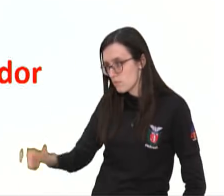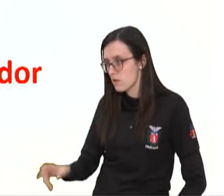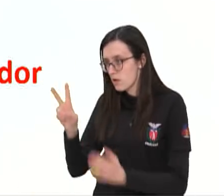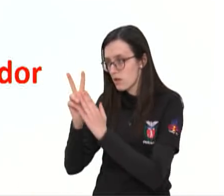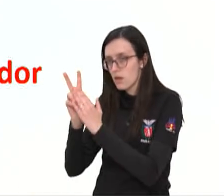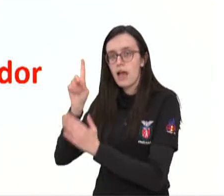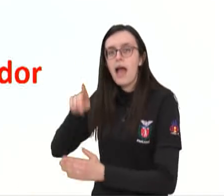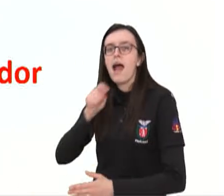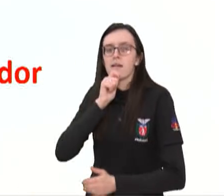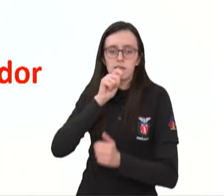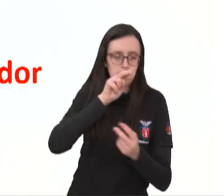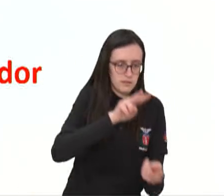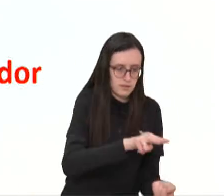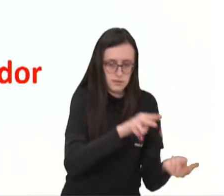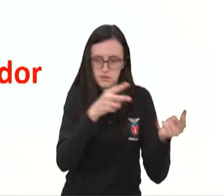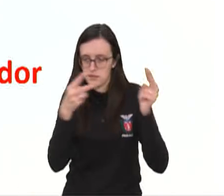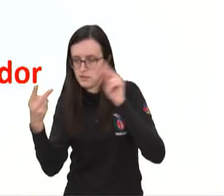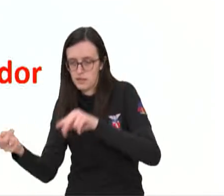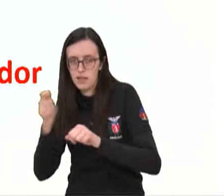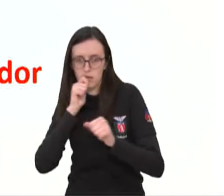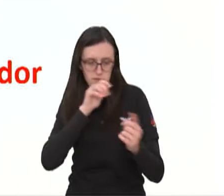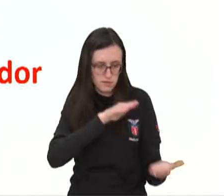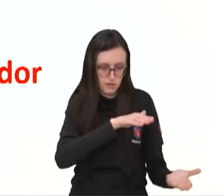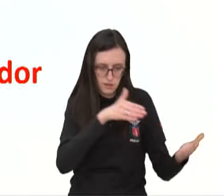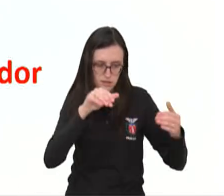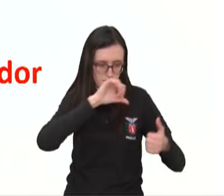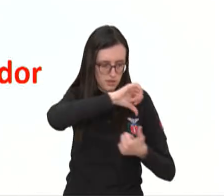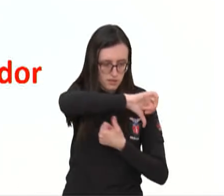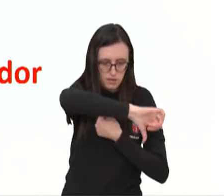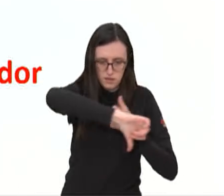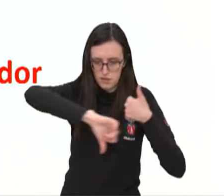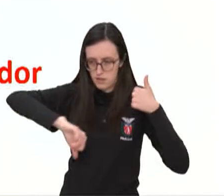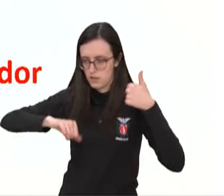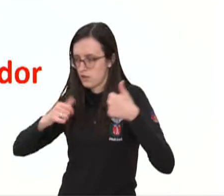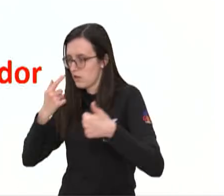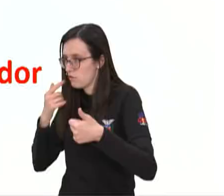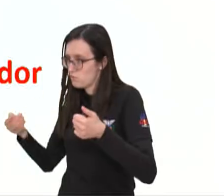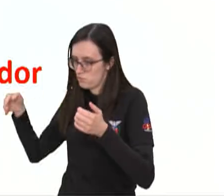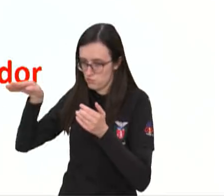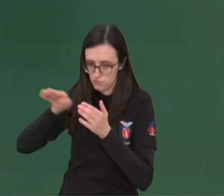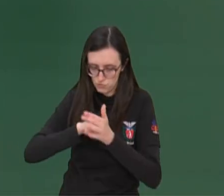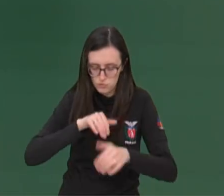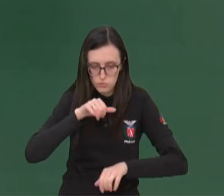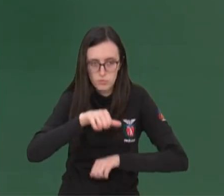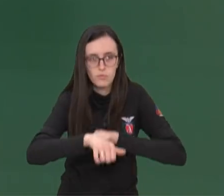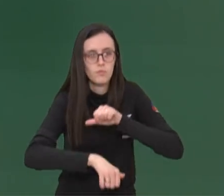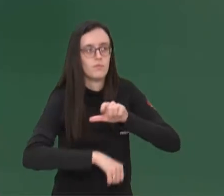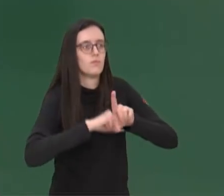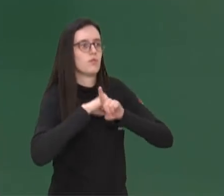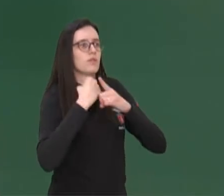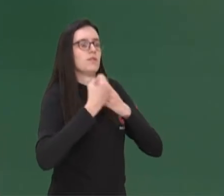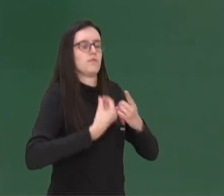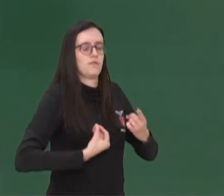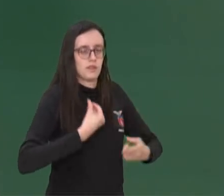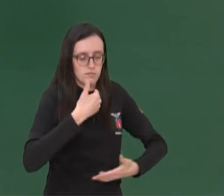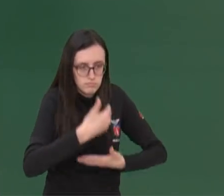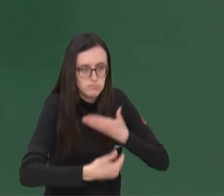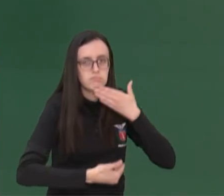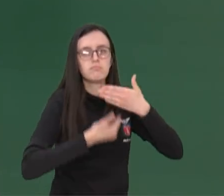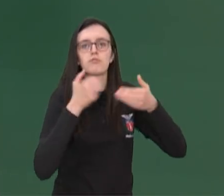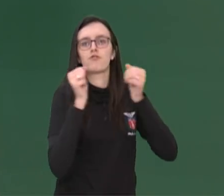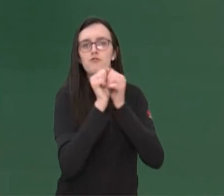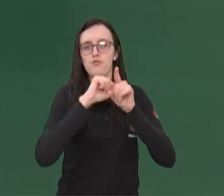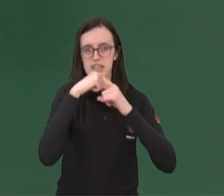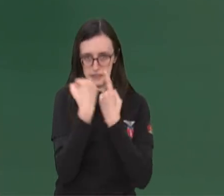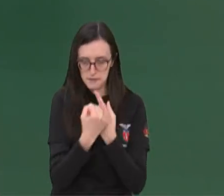estado transitório, passagem, chegar até a civilização, evoluir conforme a